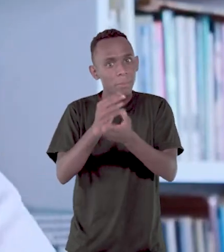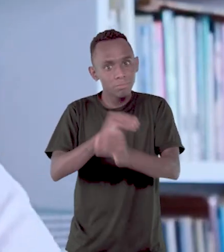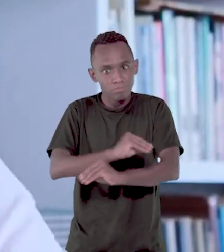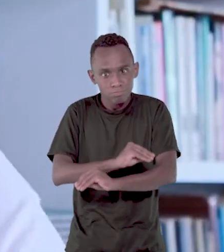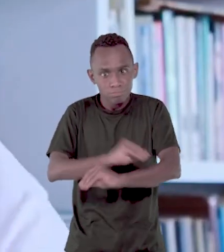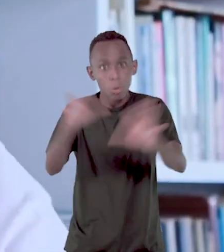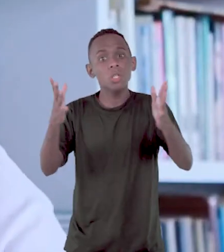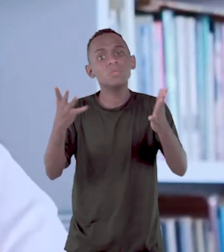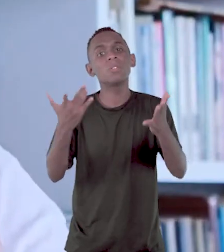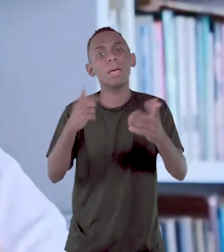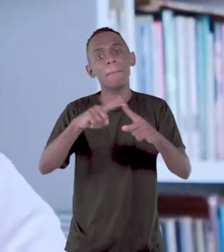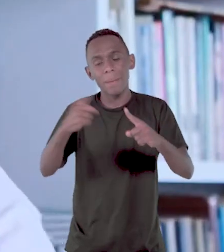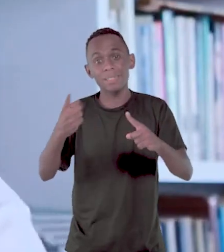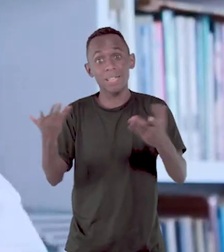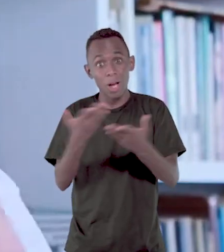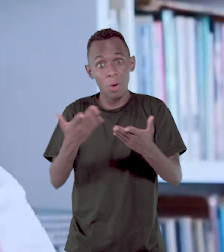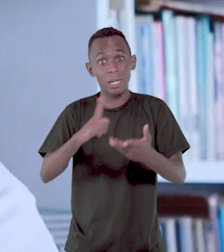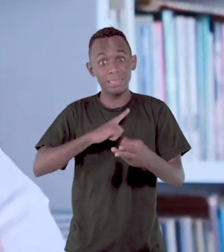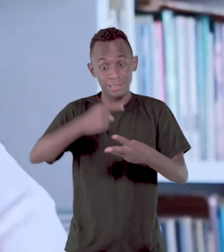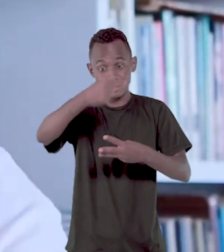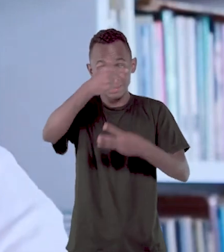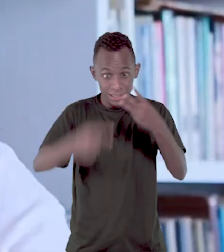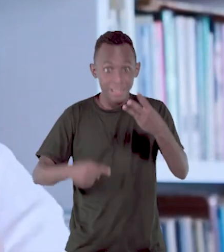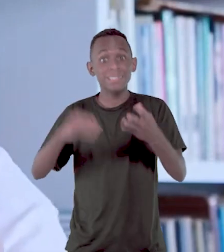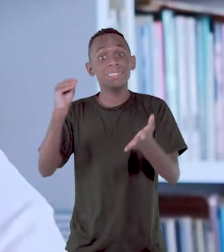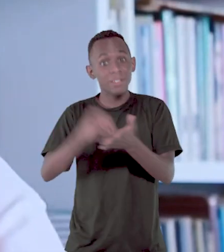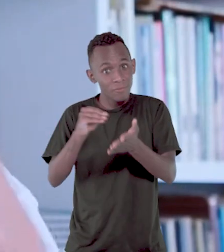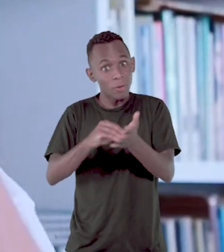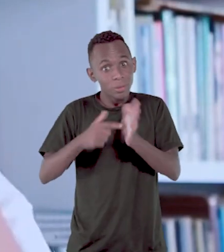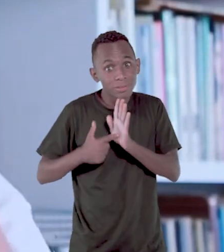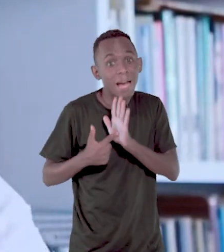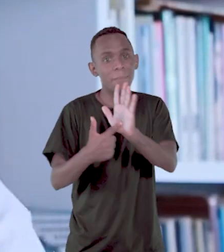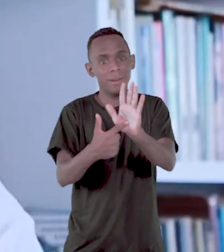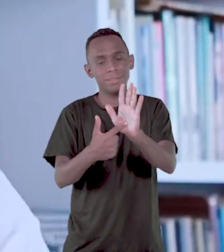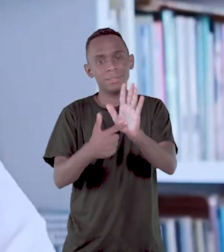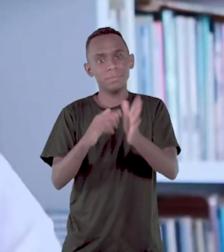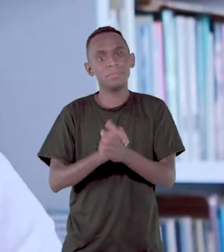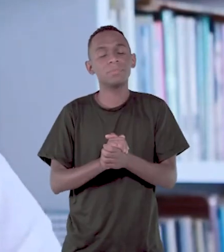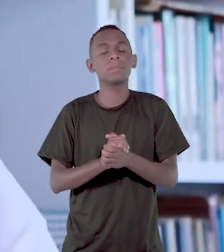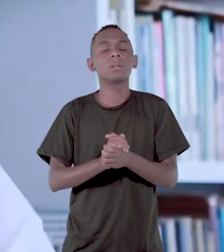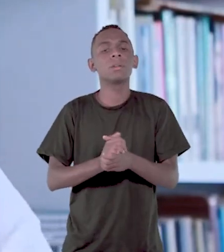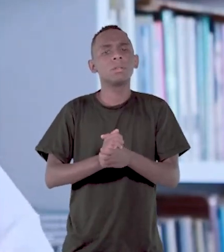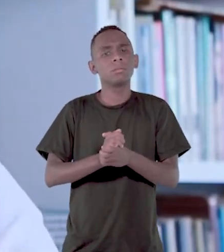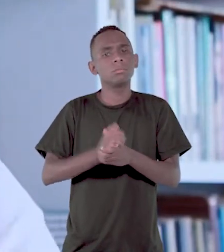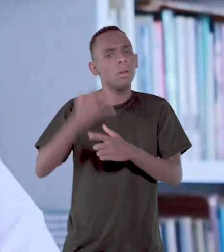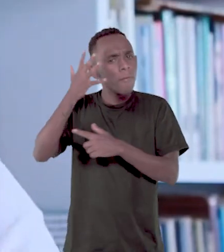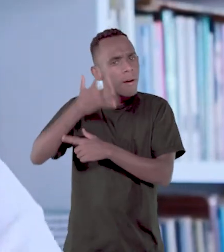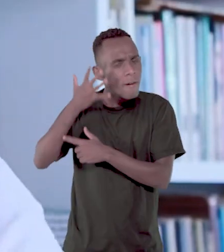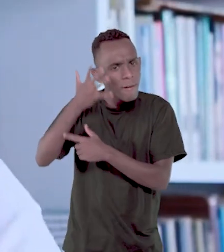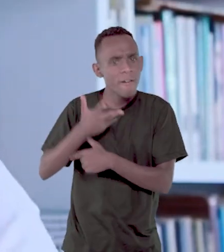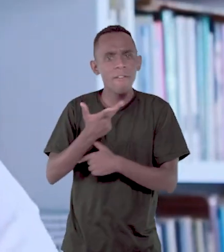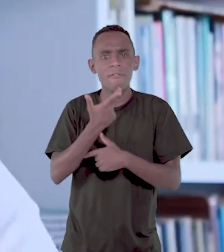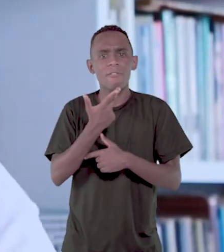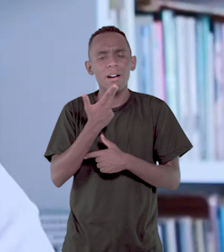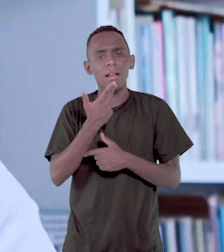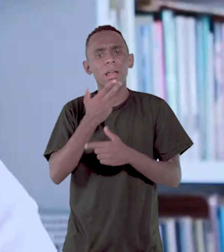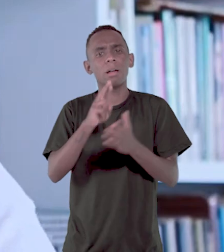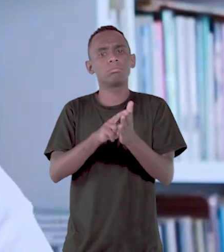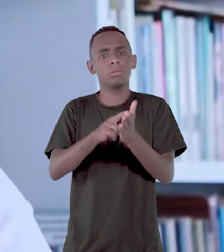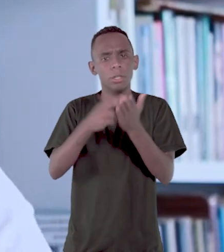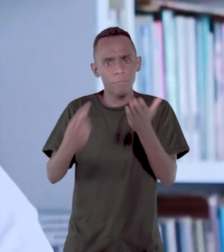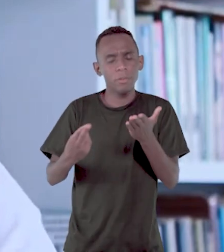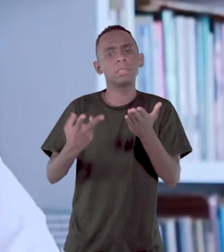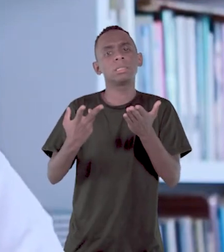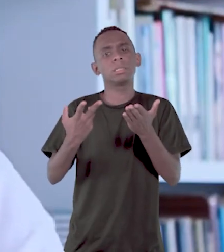do Rufato. Então, se eu estou falando de 3, é que tem 3 livros que ele lançou que eu não lancei. Então, vamos falar